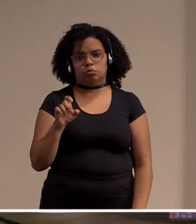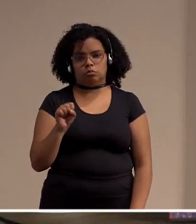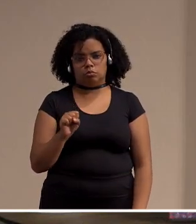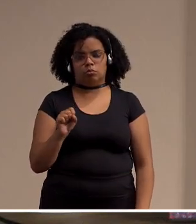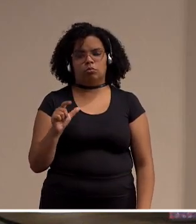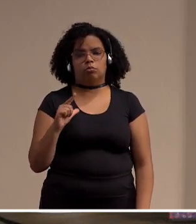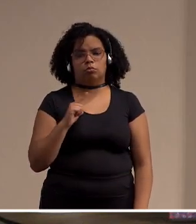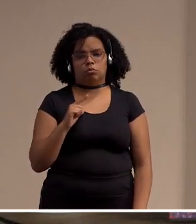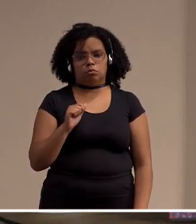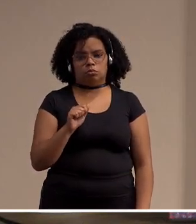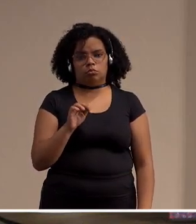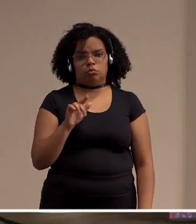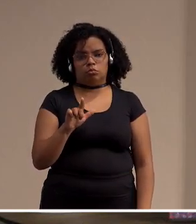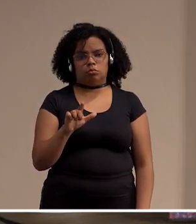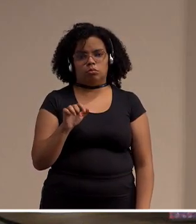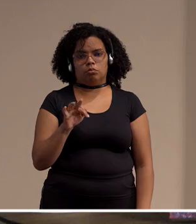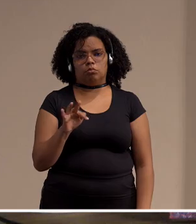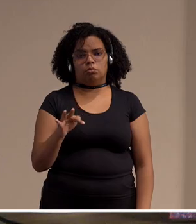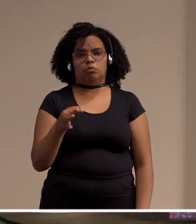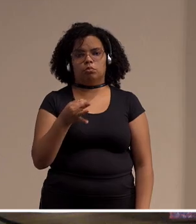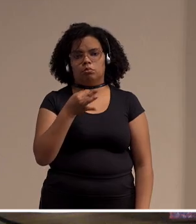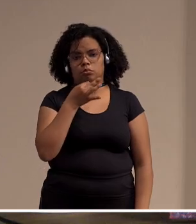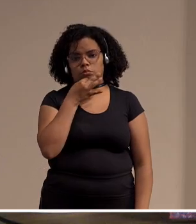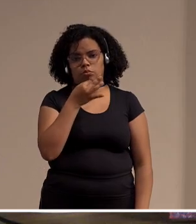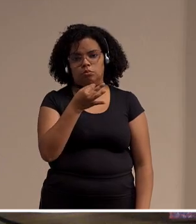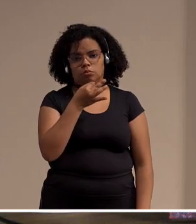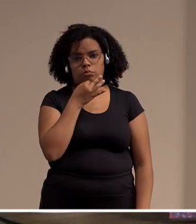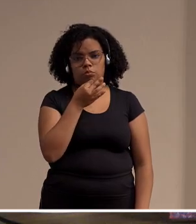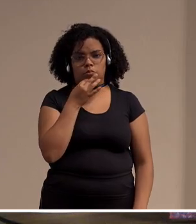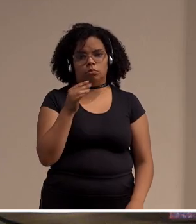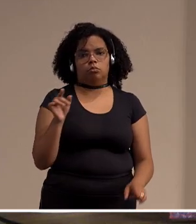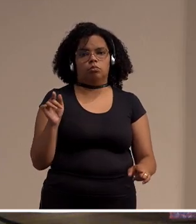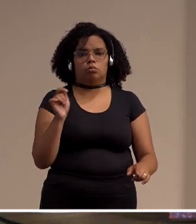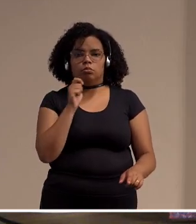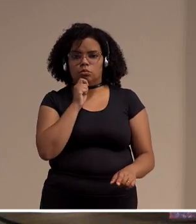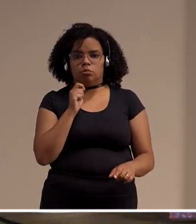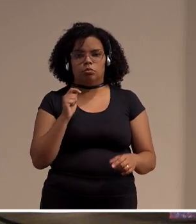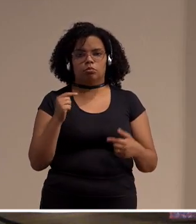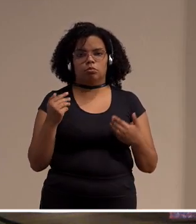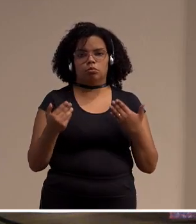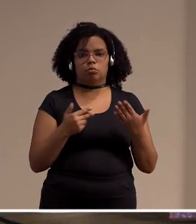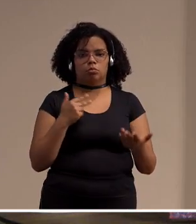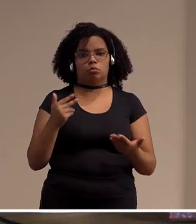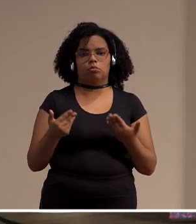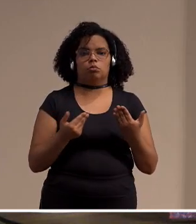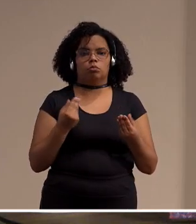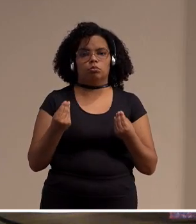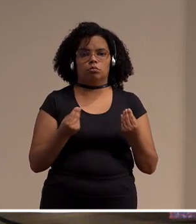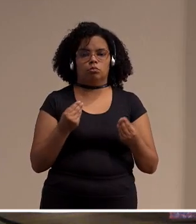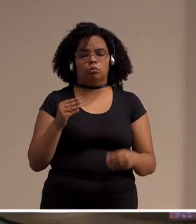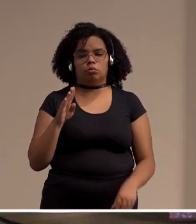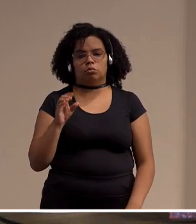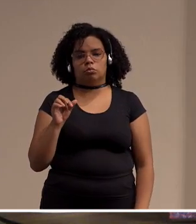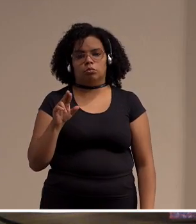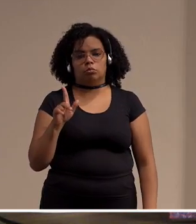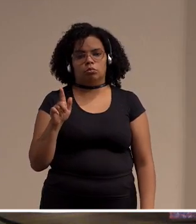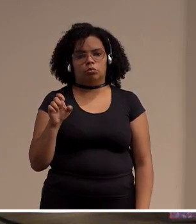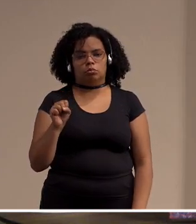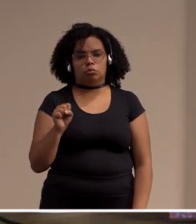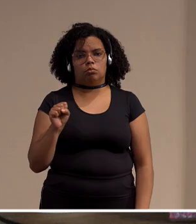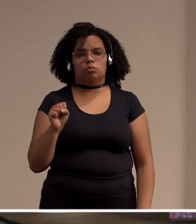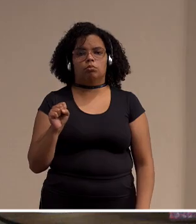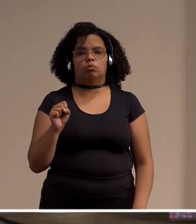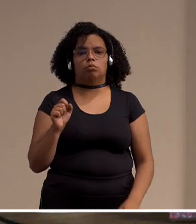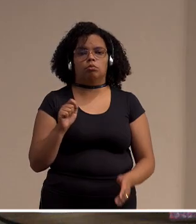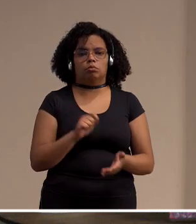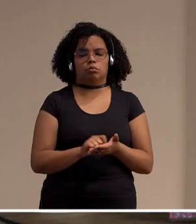diálogo nele nesse livro. Eu queria que você comentasse ainda sobre essa sombra de Borges para quem